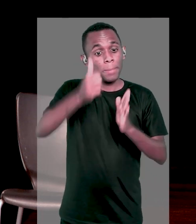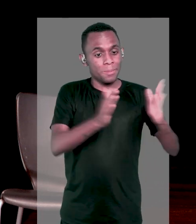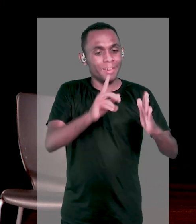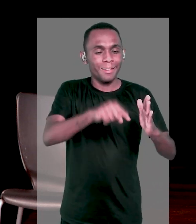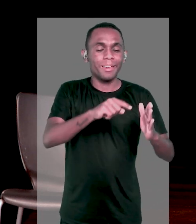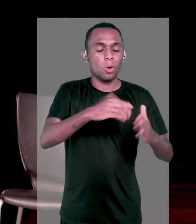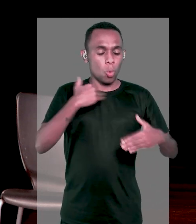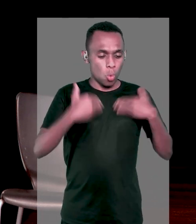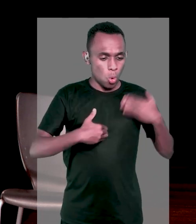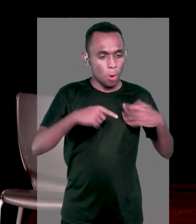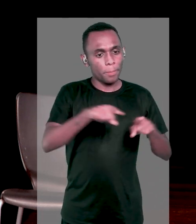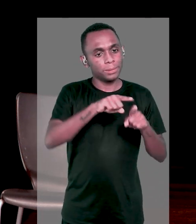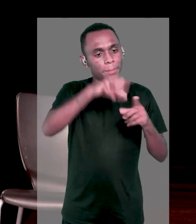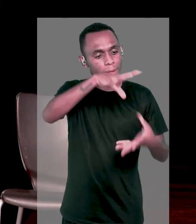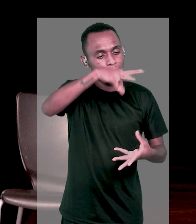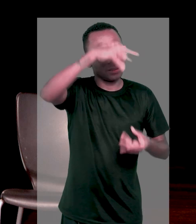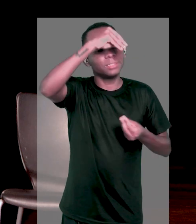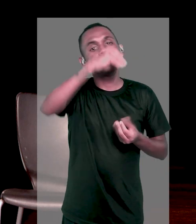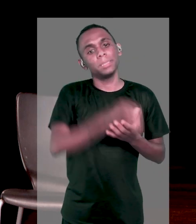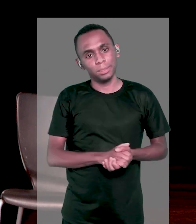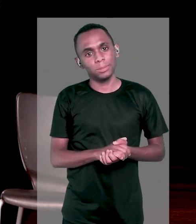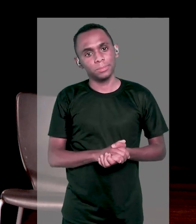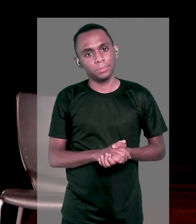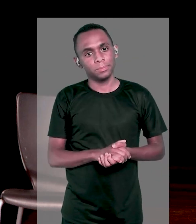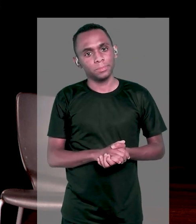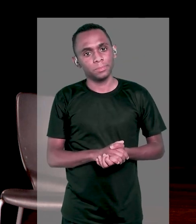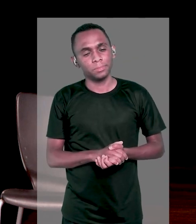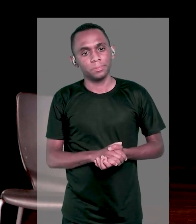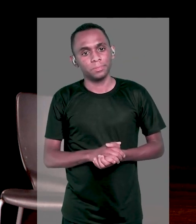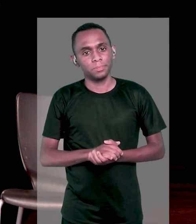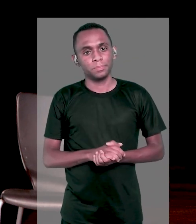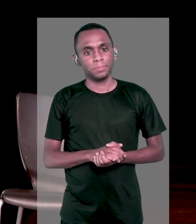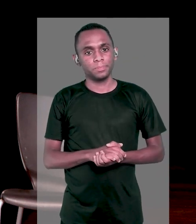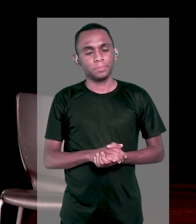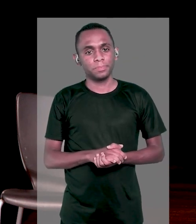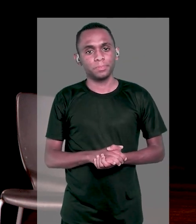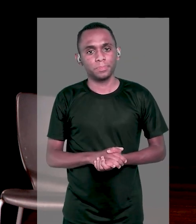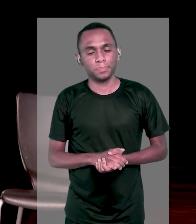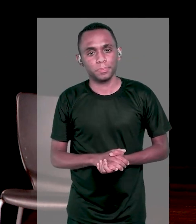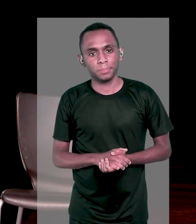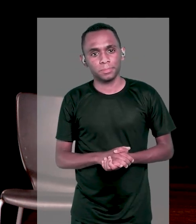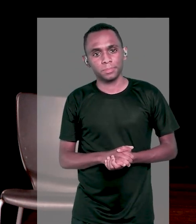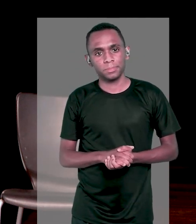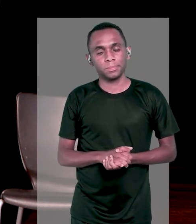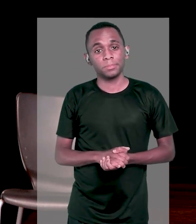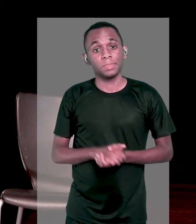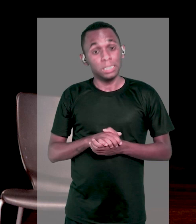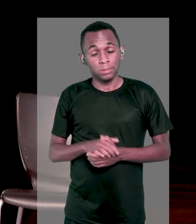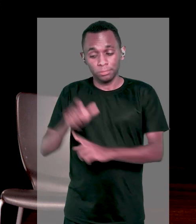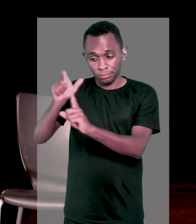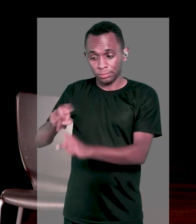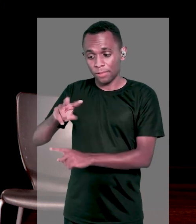isso seja traduzida em breve e vocês vejam a coincidência com o tema do curso o primeiro o